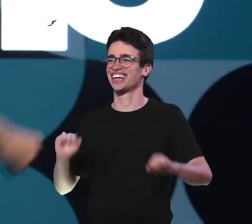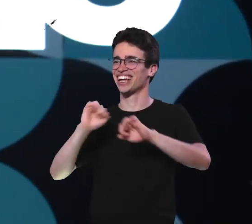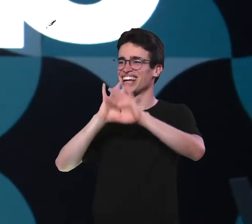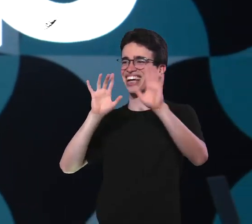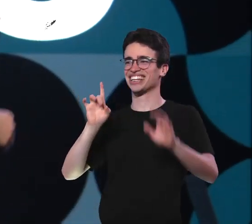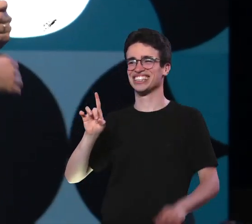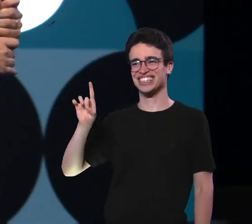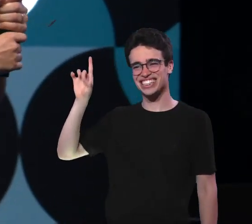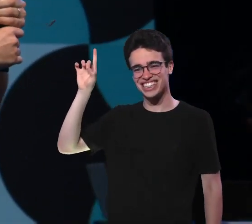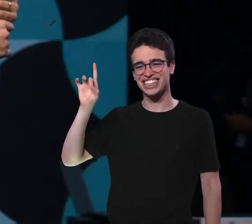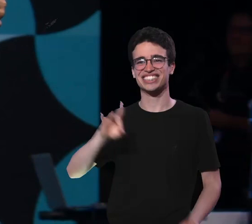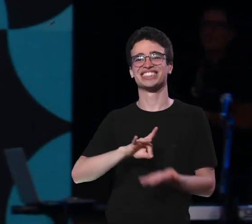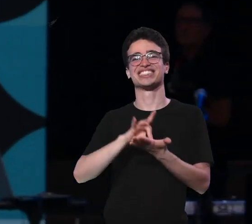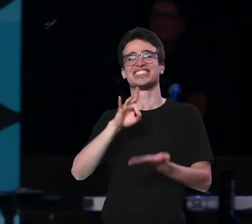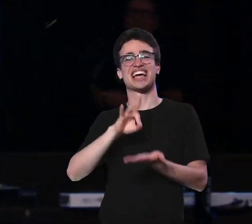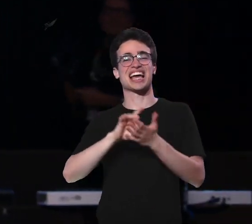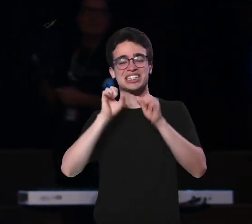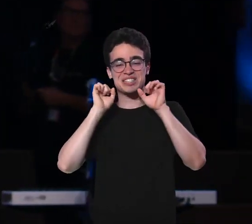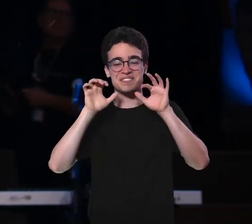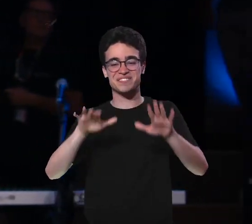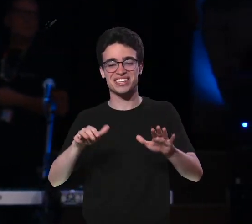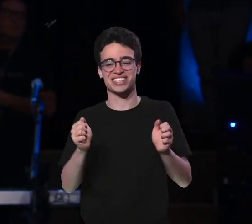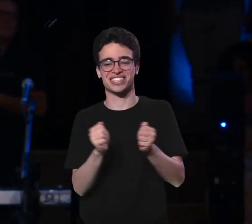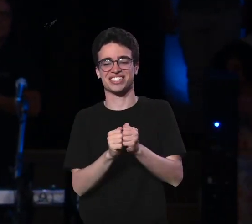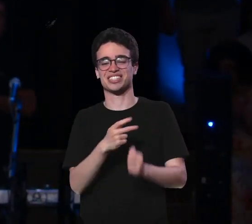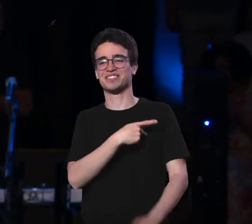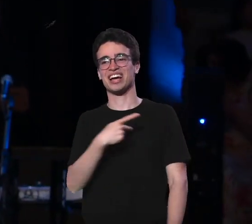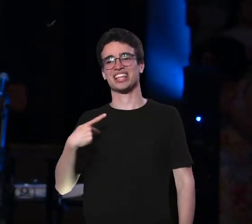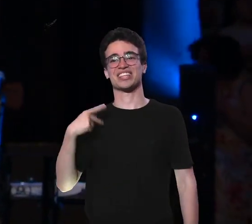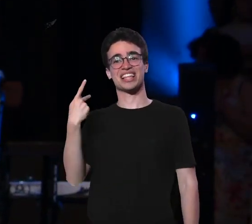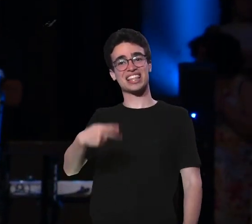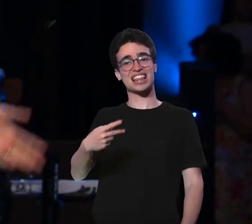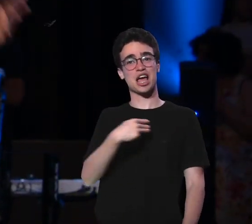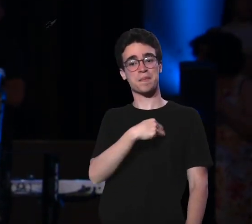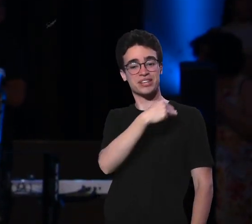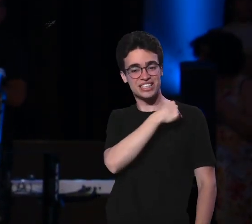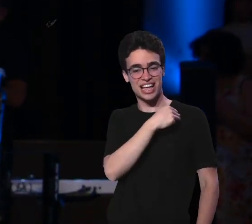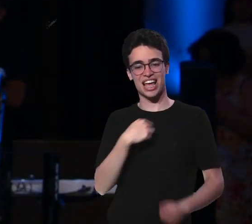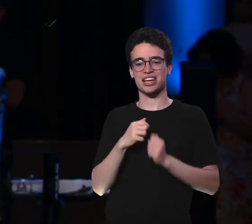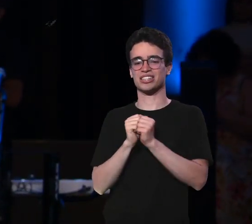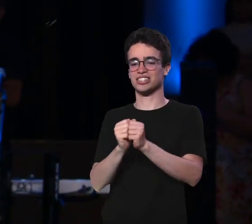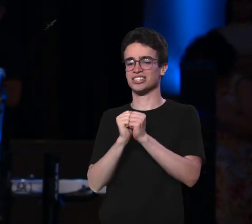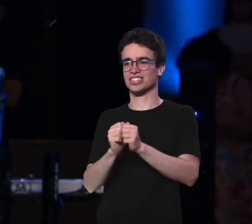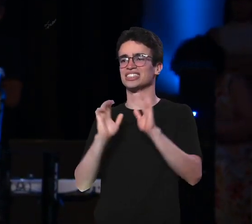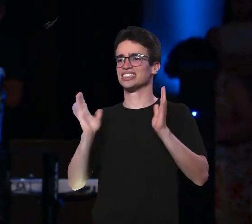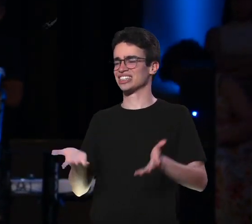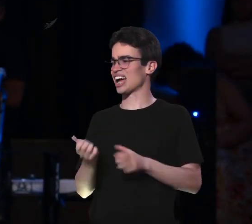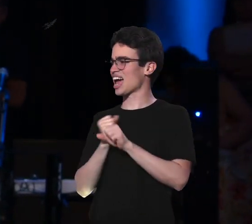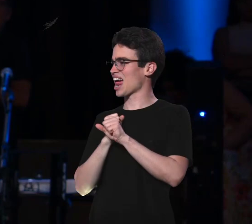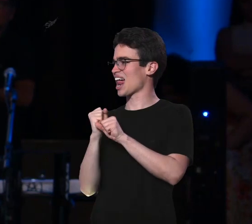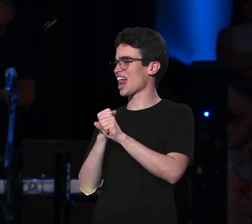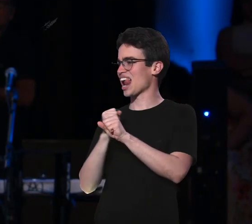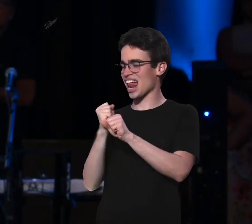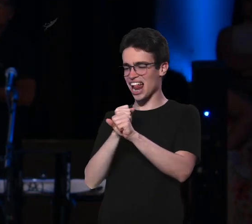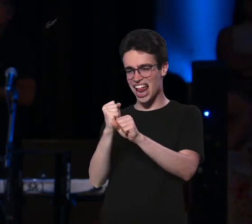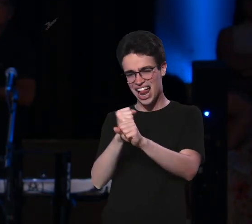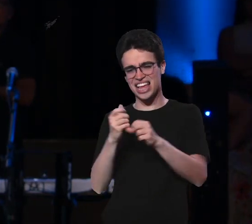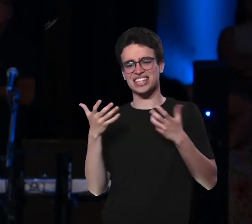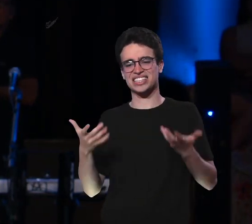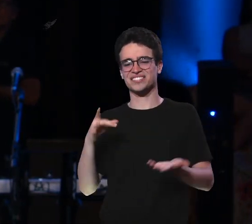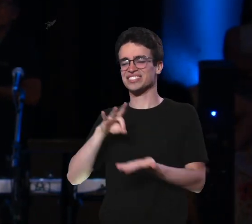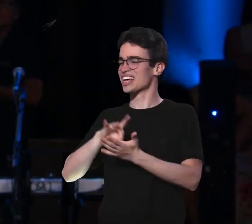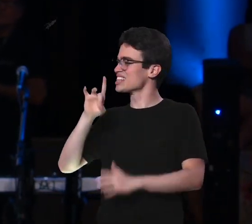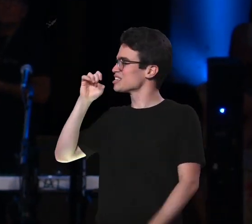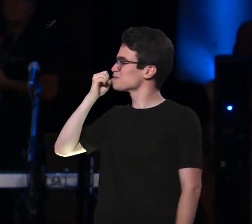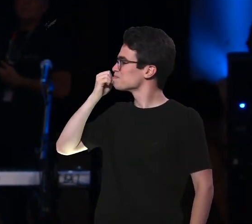Deus. É uma bênção ser pastor desse ministério. Estou caminhando com essa galera faz bastante tempo. E Deus tem sido muito